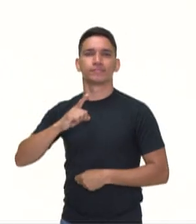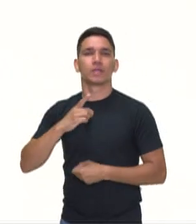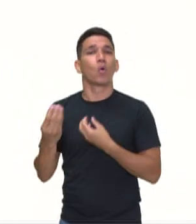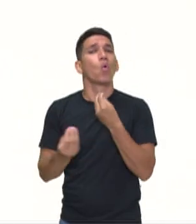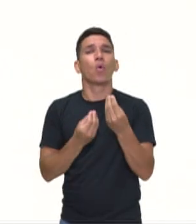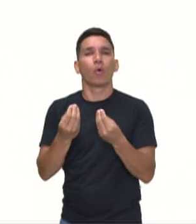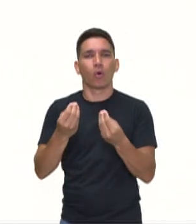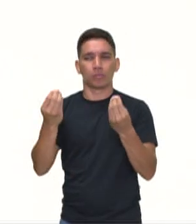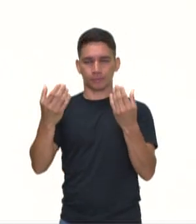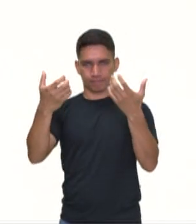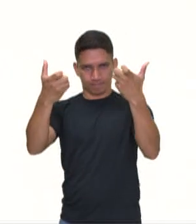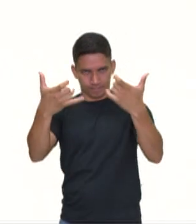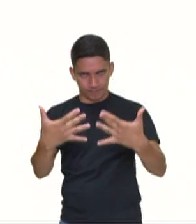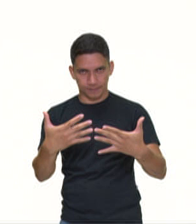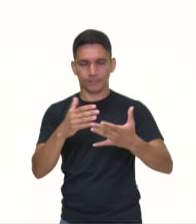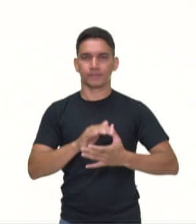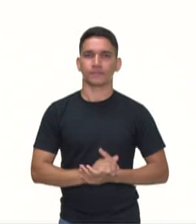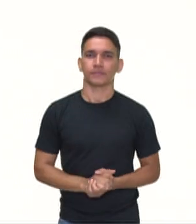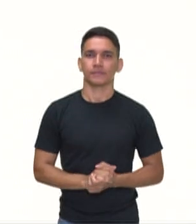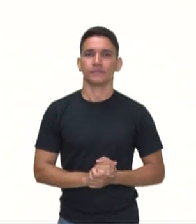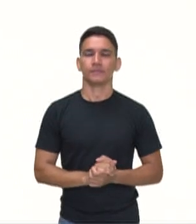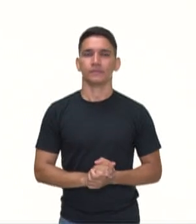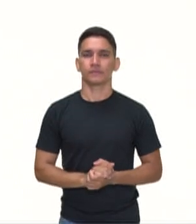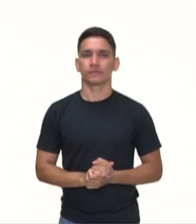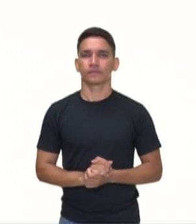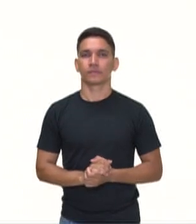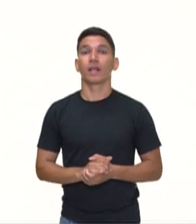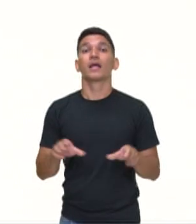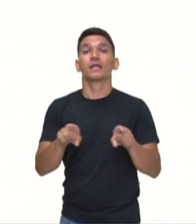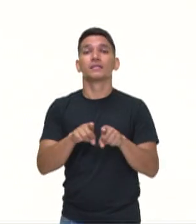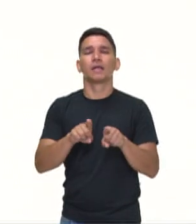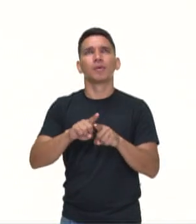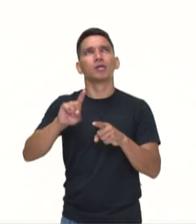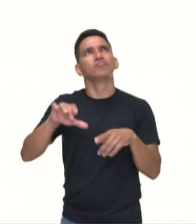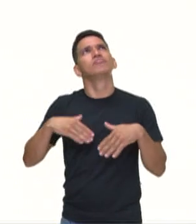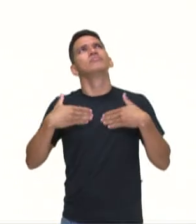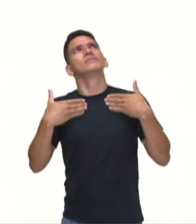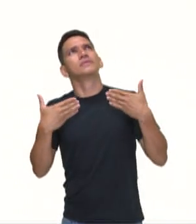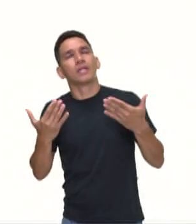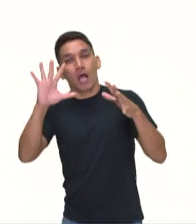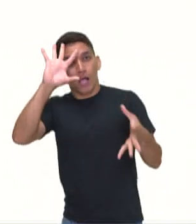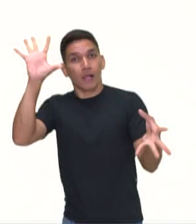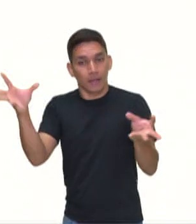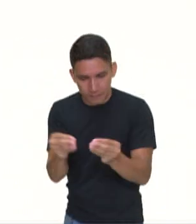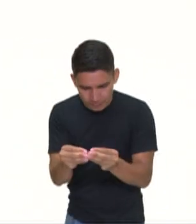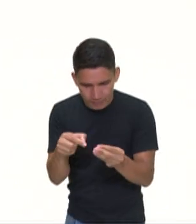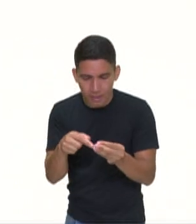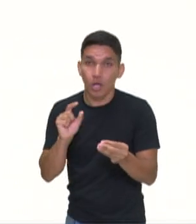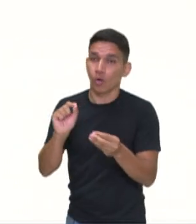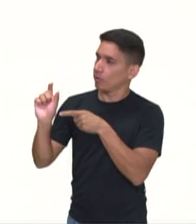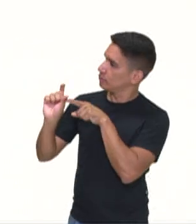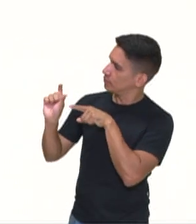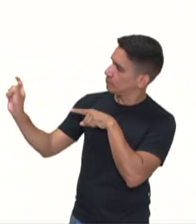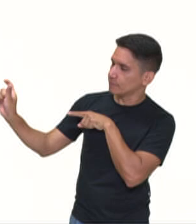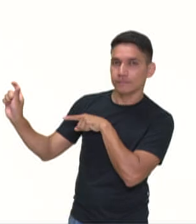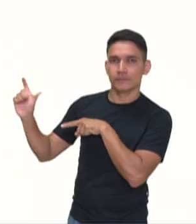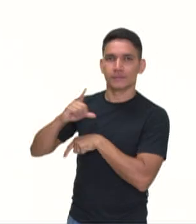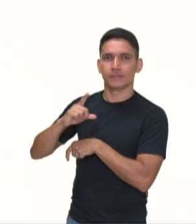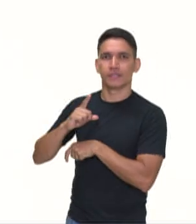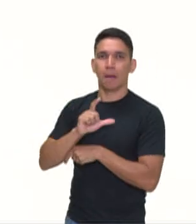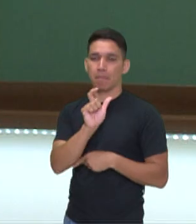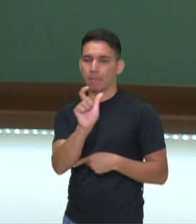porque, como, desde, por. Conclusão, so, then, consequently e